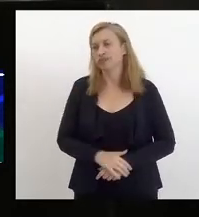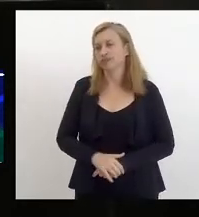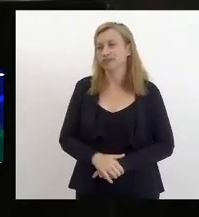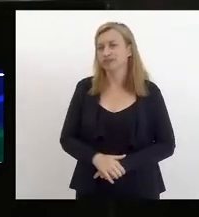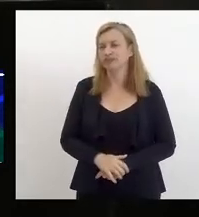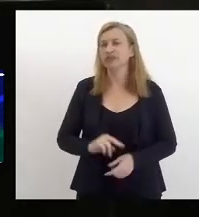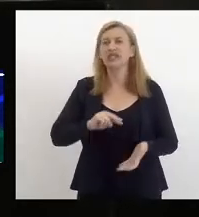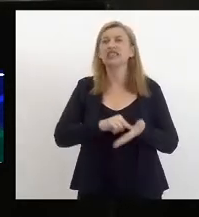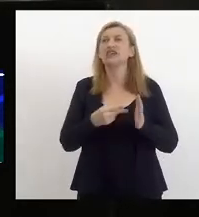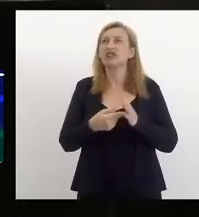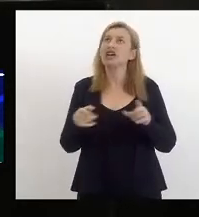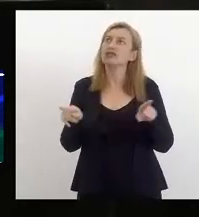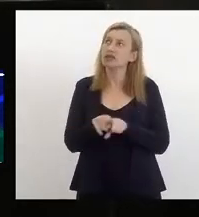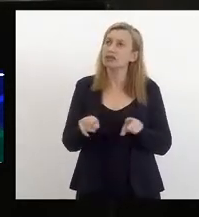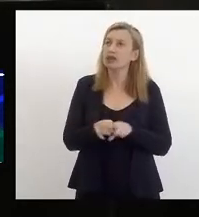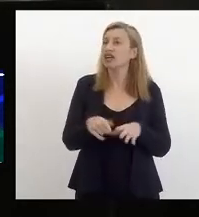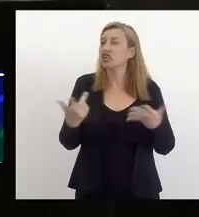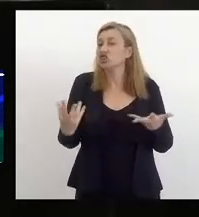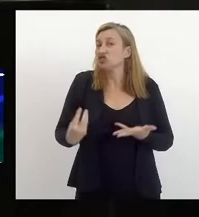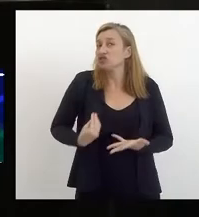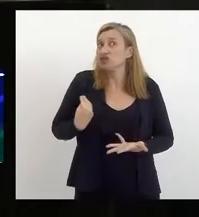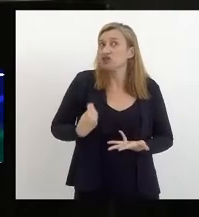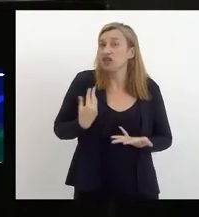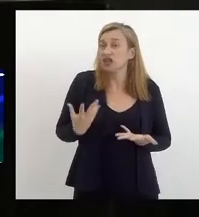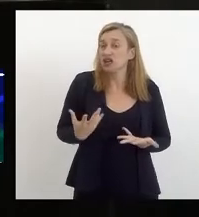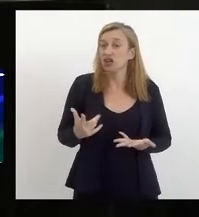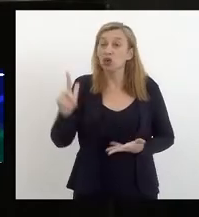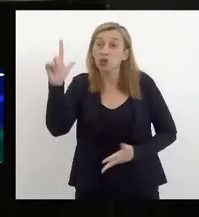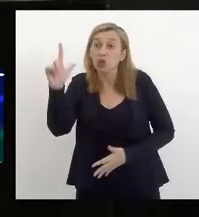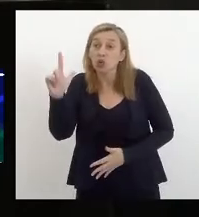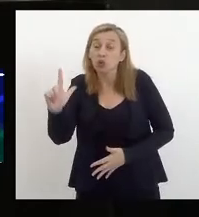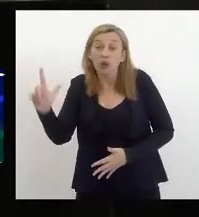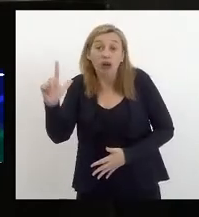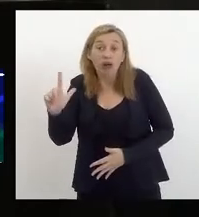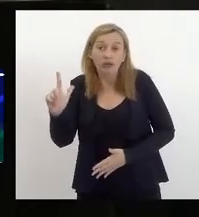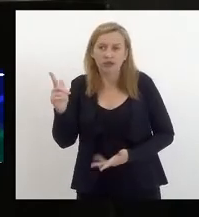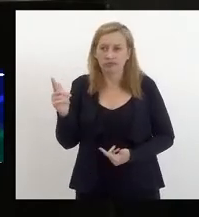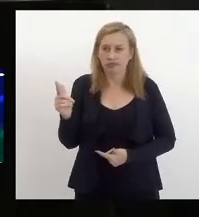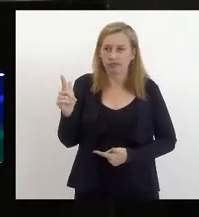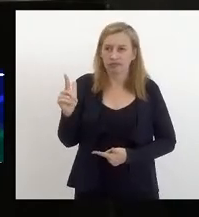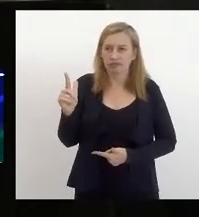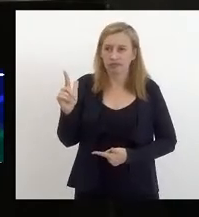o significado cotidiano de viver no Leme